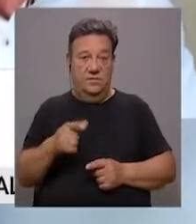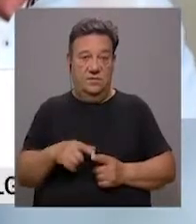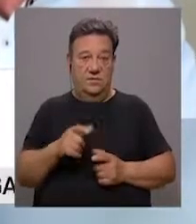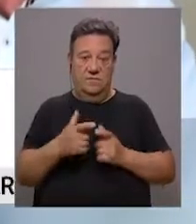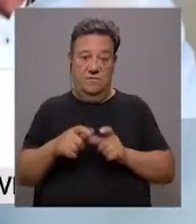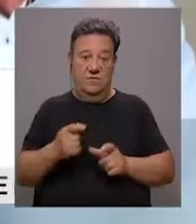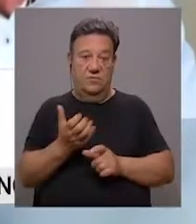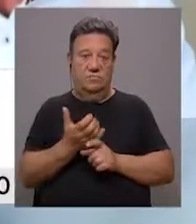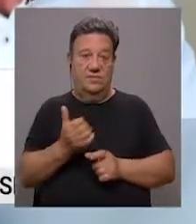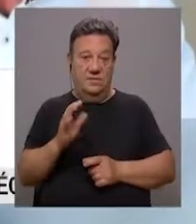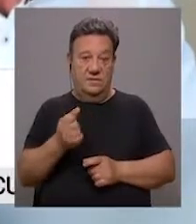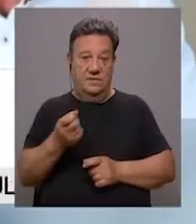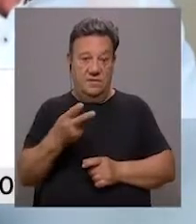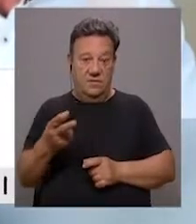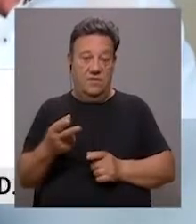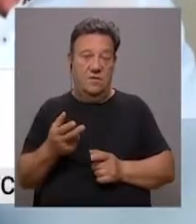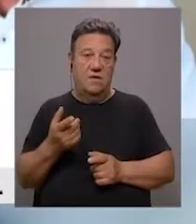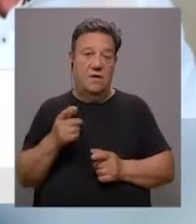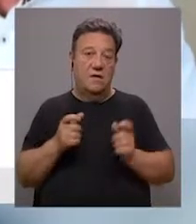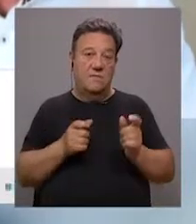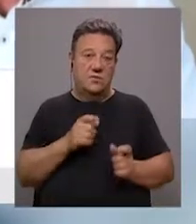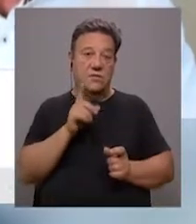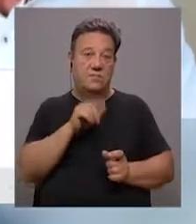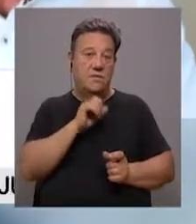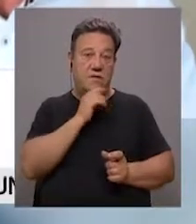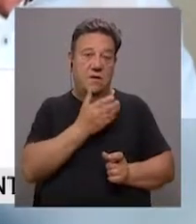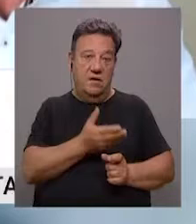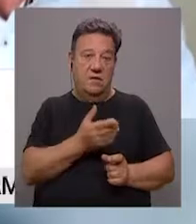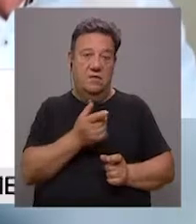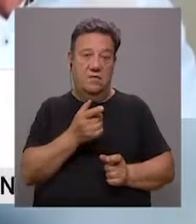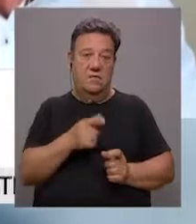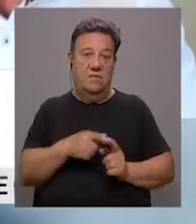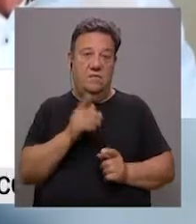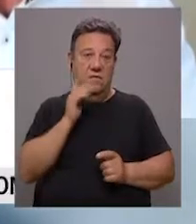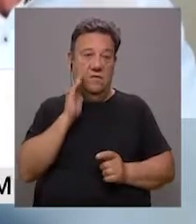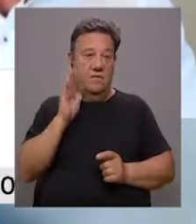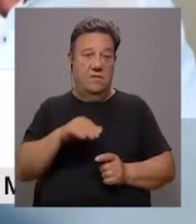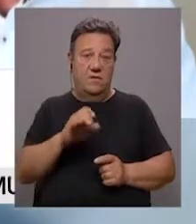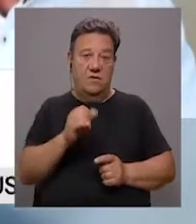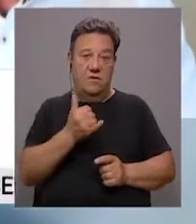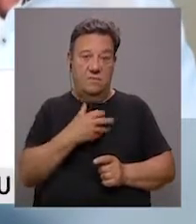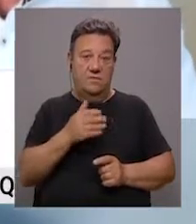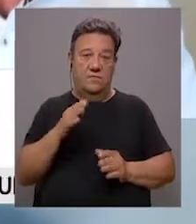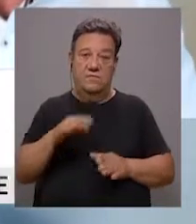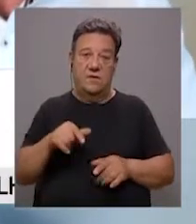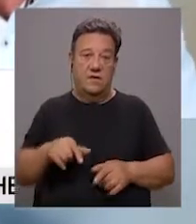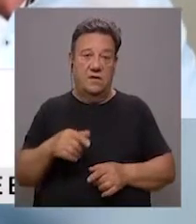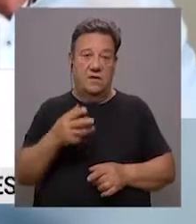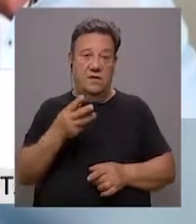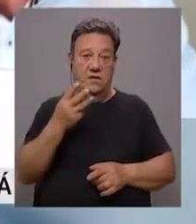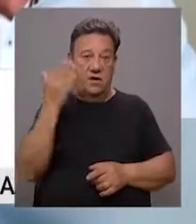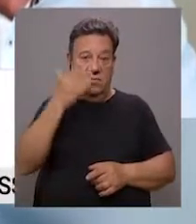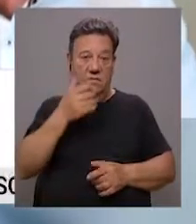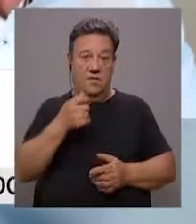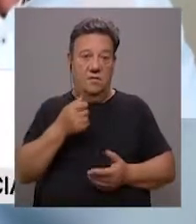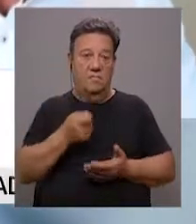de 15 euros, as pessoas têm a possibilidade de ficar em Óbidos. De ficar em Óbidos 3 noites e